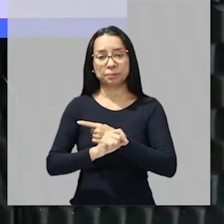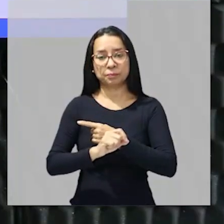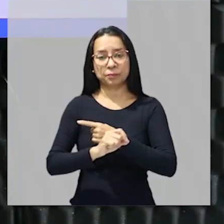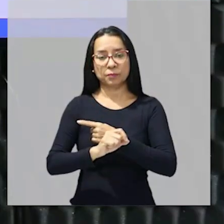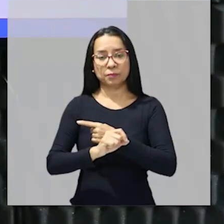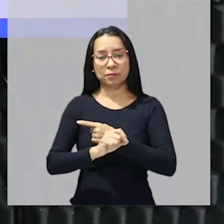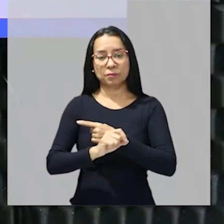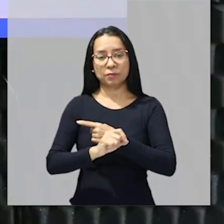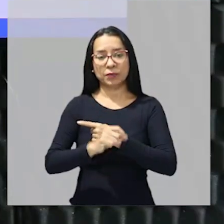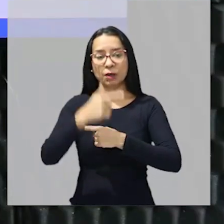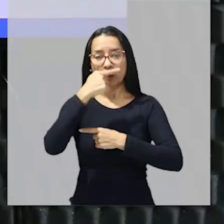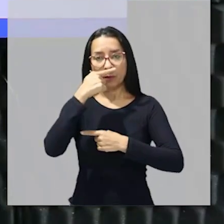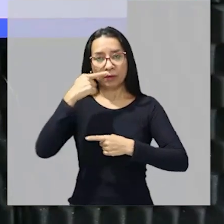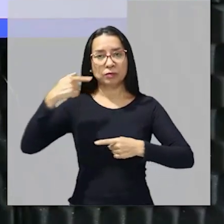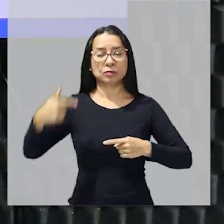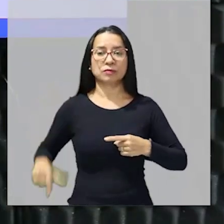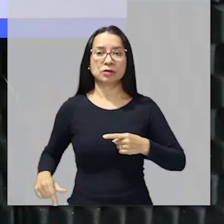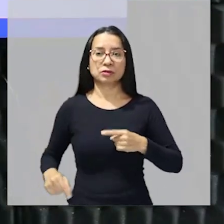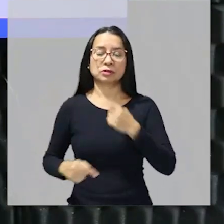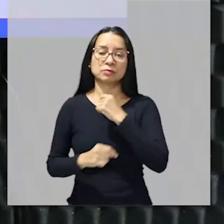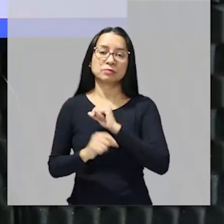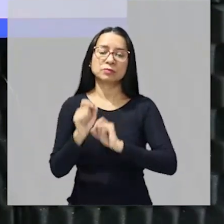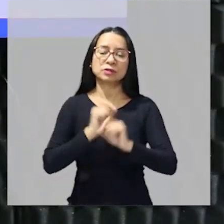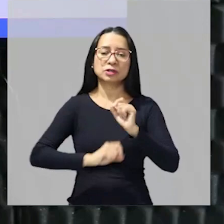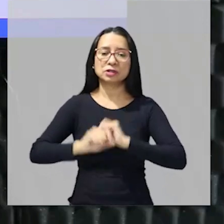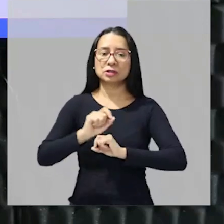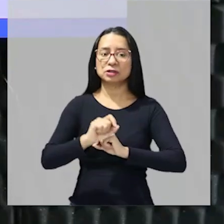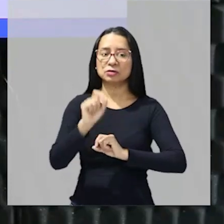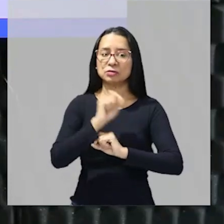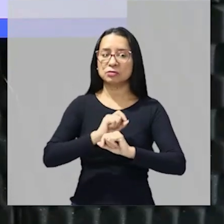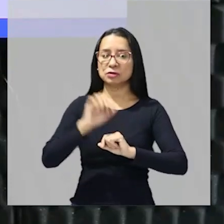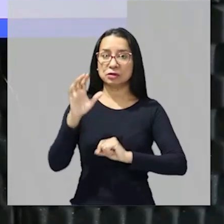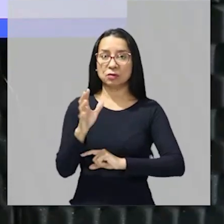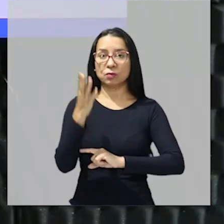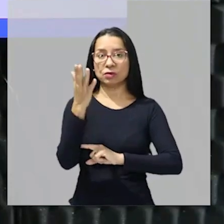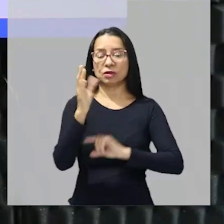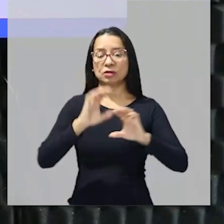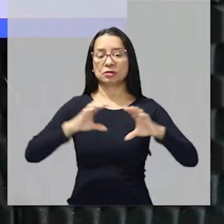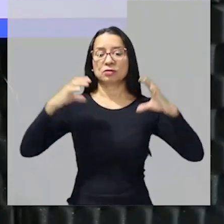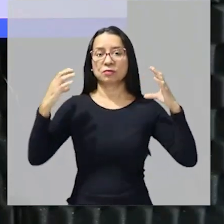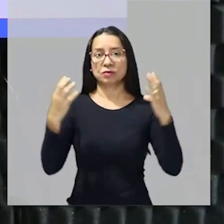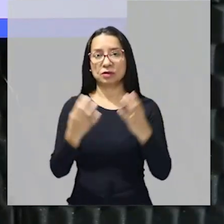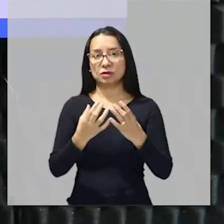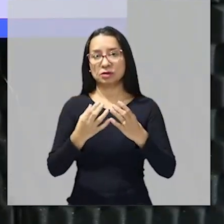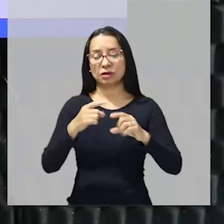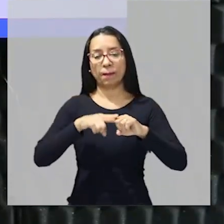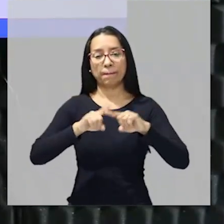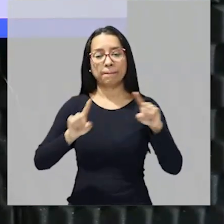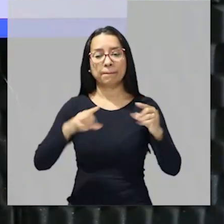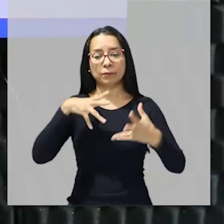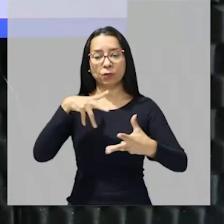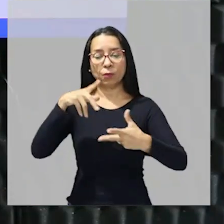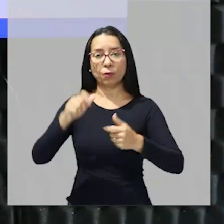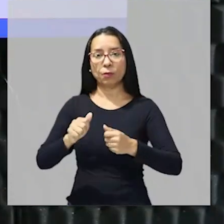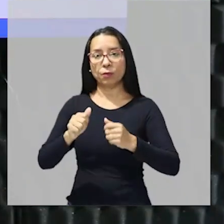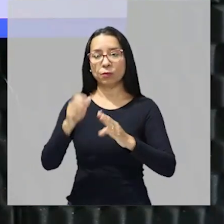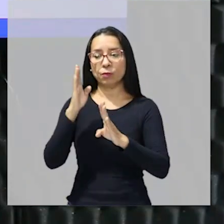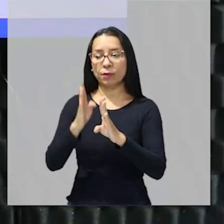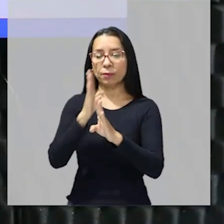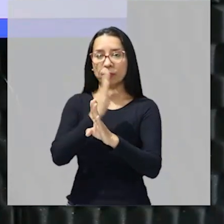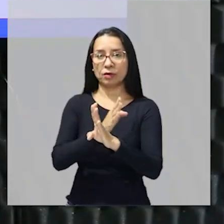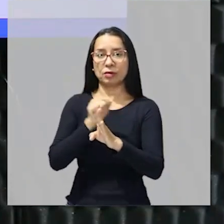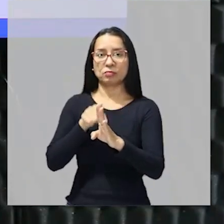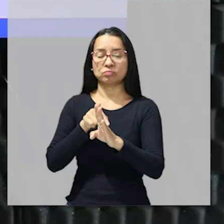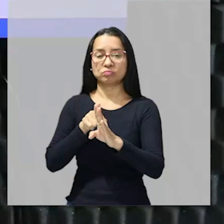chamada União Soviética. Isso é o que decide a conferência. Mas o mundo bipolar,